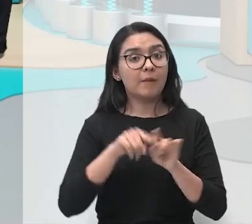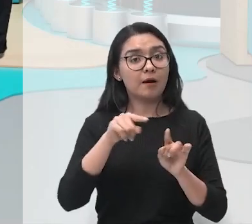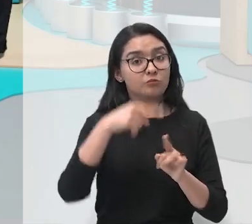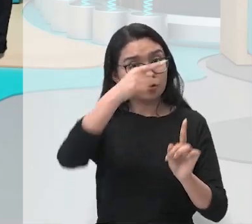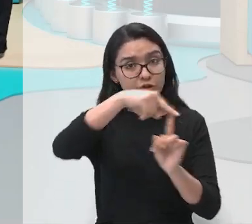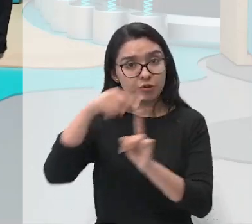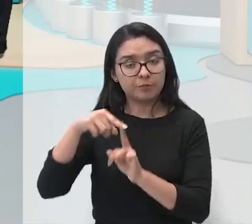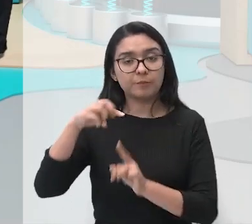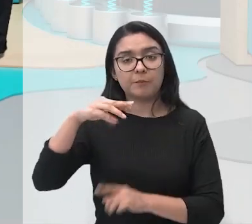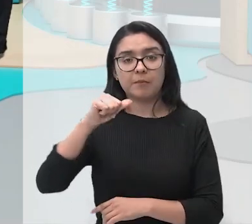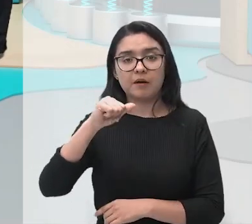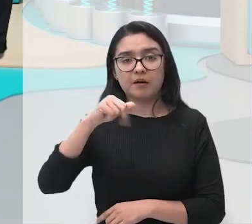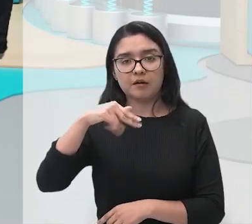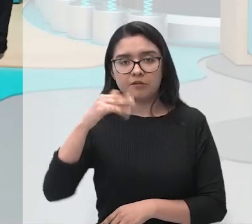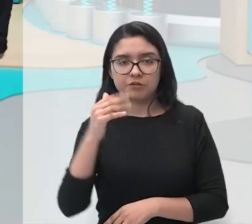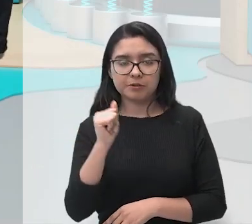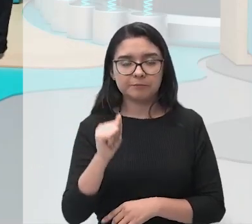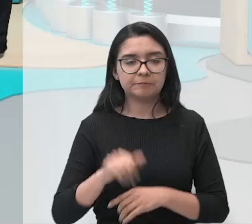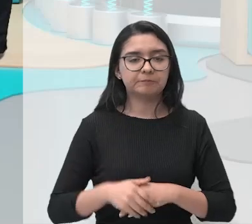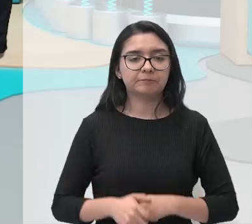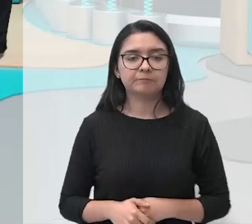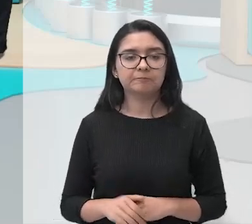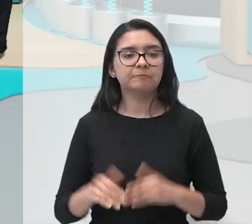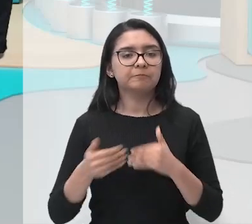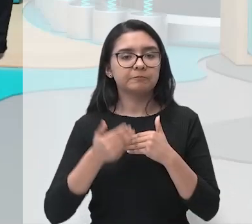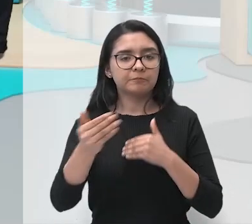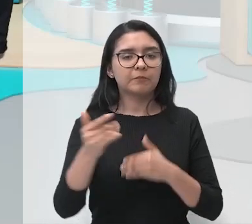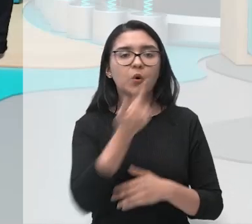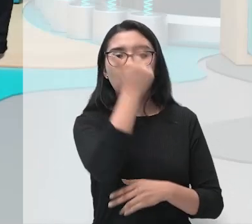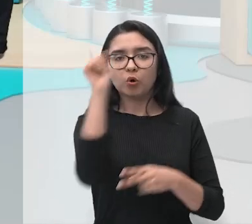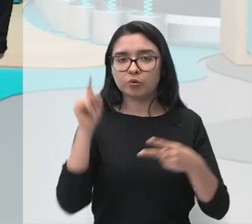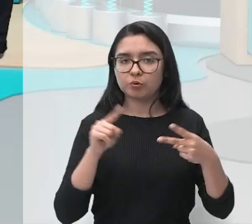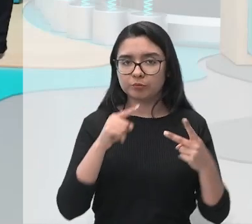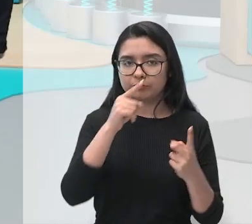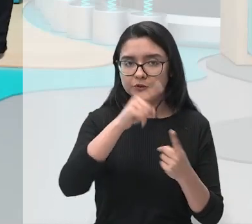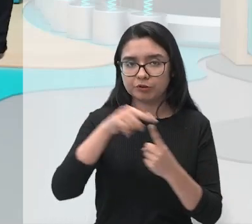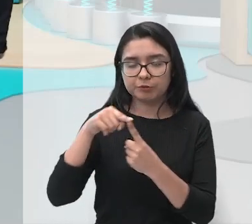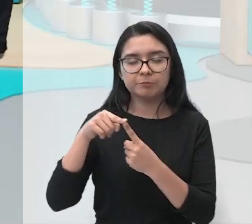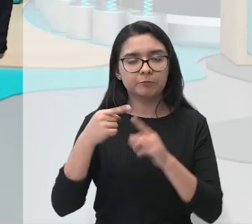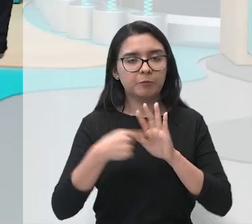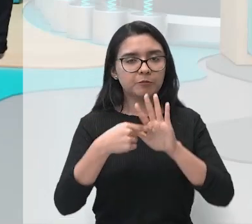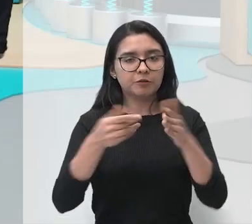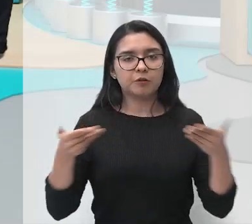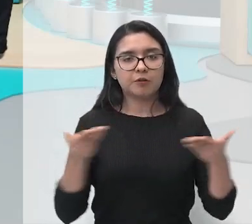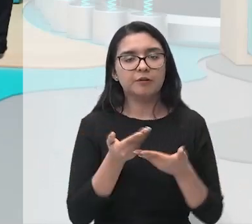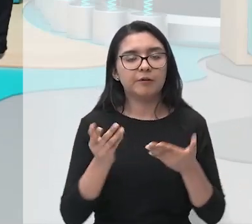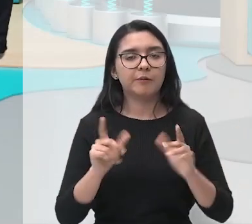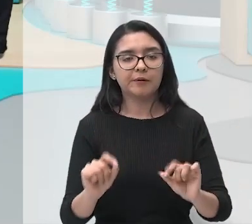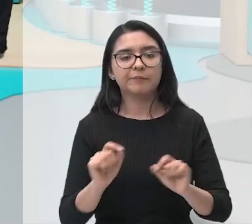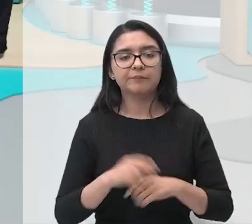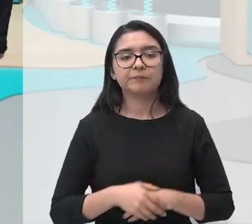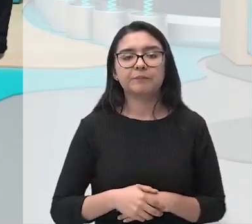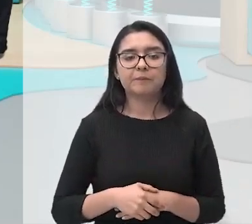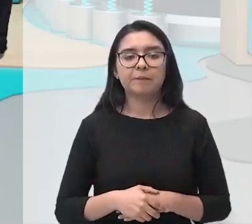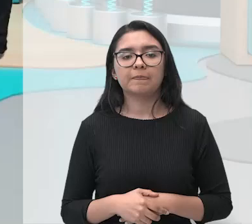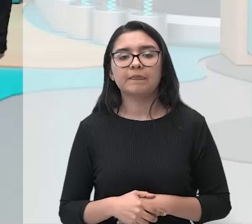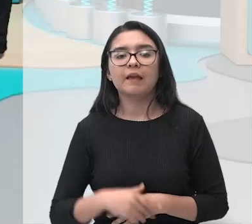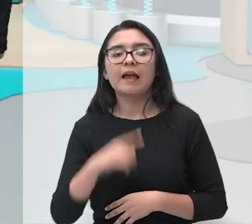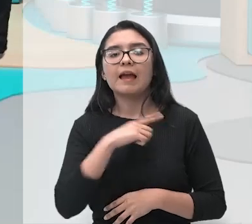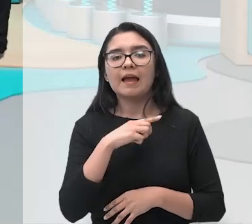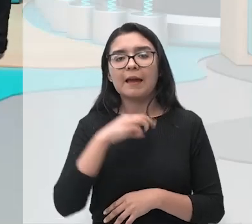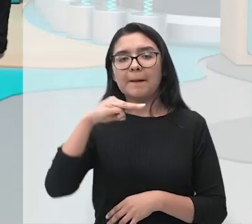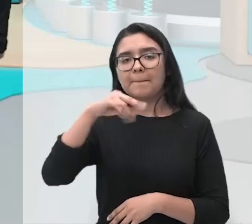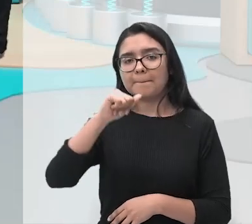da manja. Prosseguindo, outro estilo de manja que eu quero apresentar para vocês é a manja